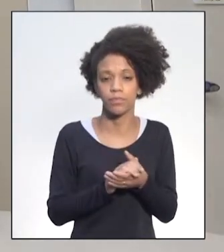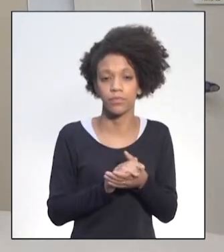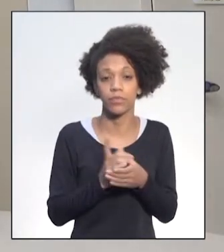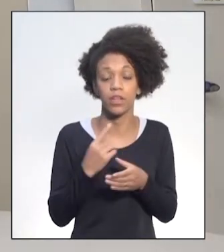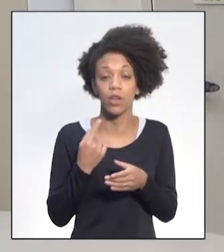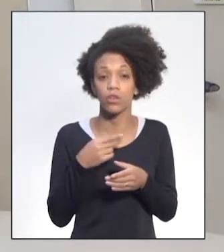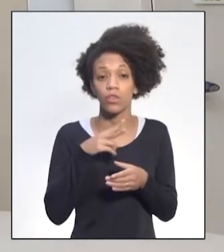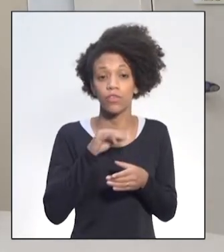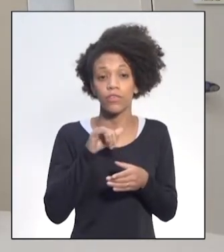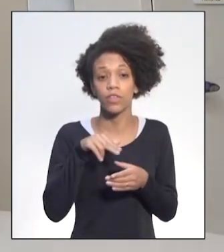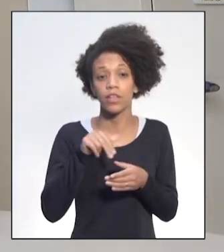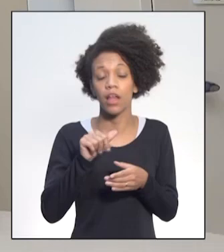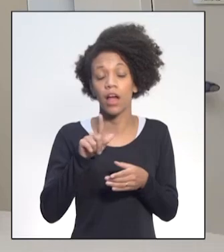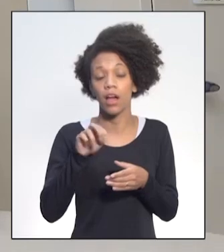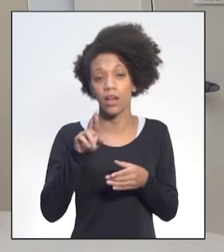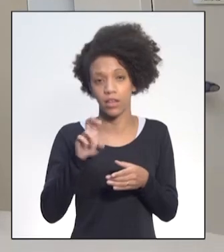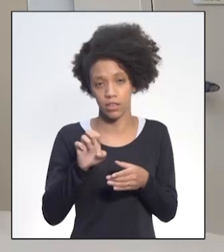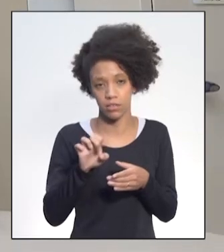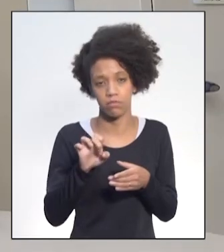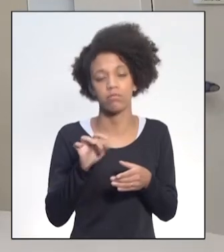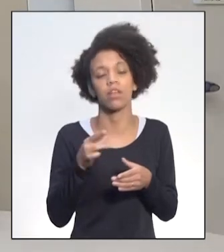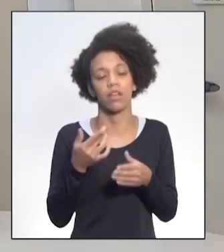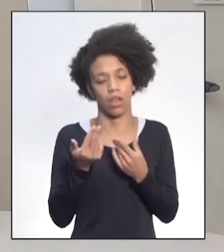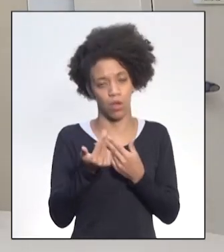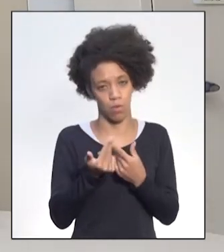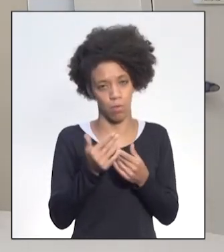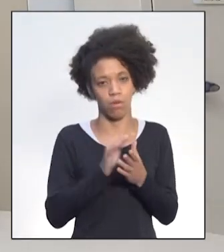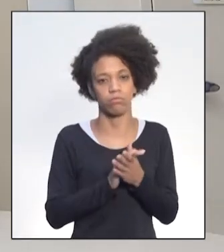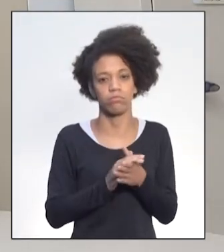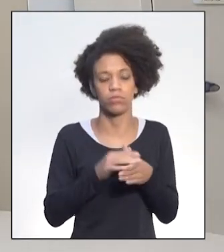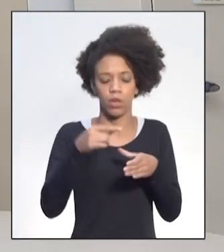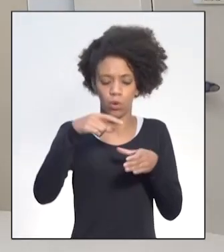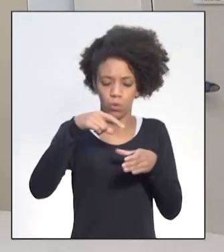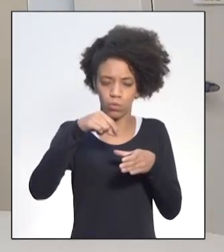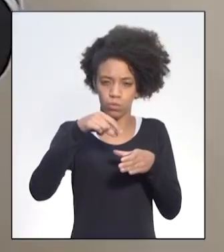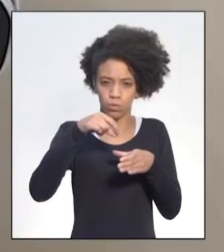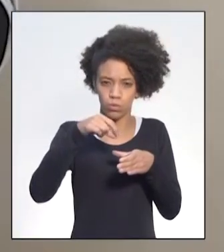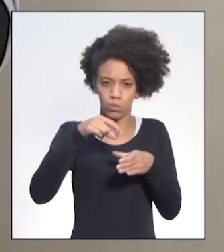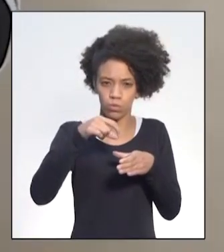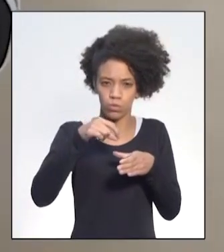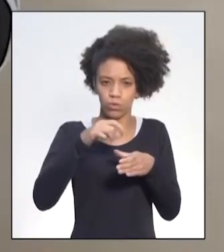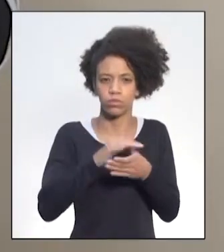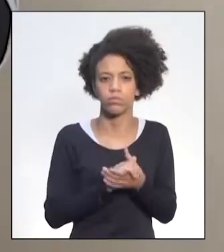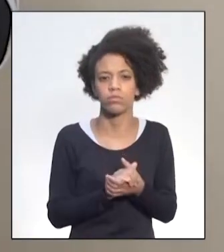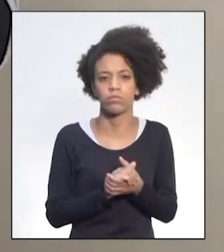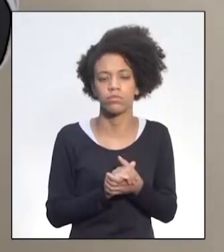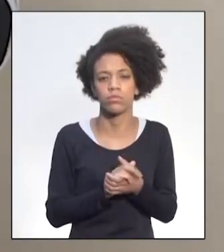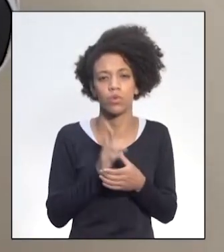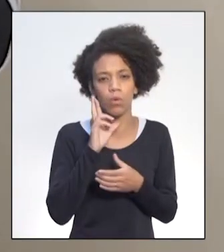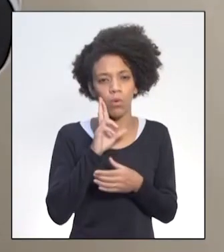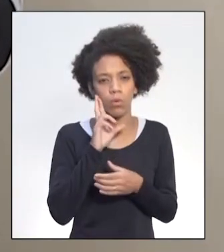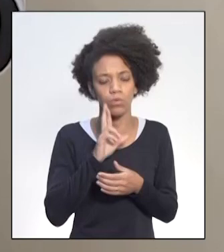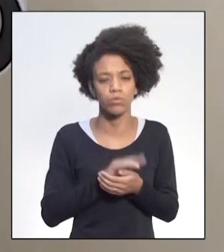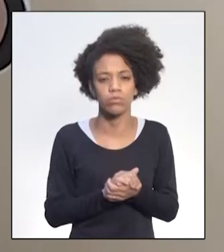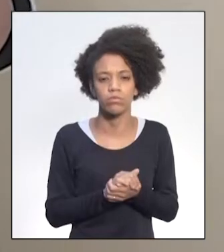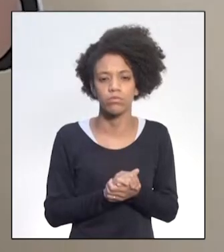nosso vinagre, vou fazer o mesmo procedimento. Eu vou adicionar algumas gotinhas no meu repolho roxo.